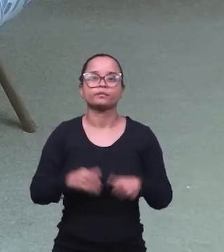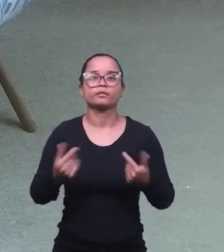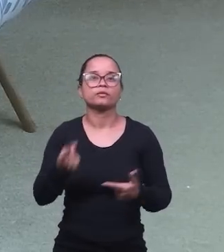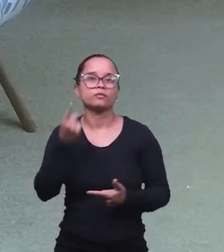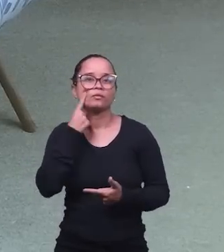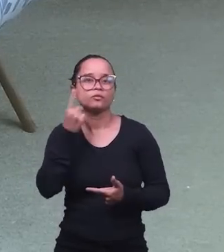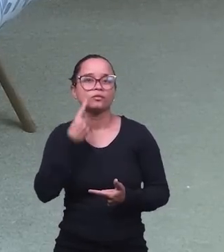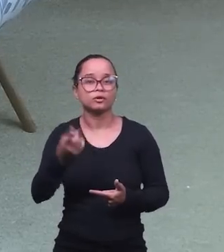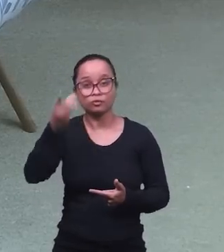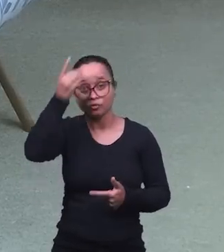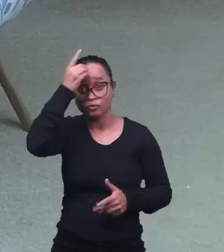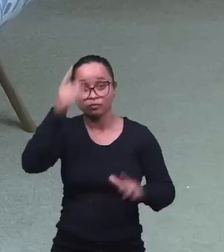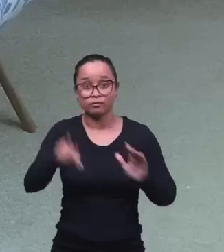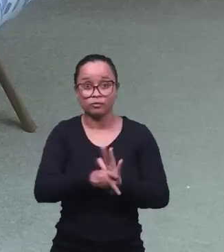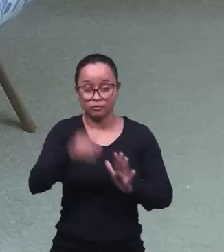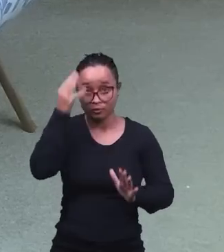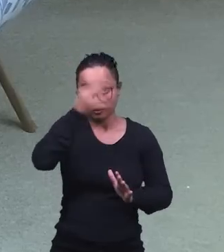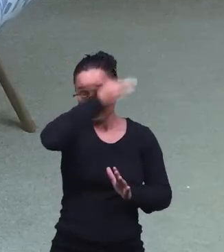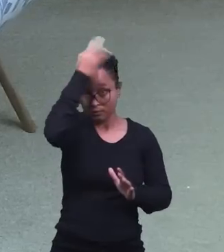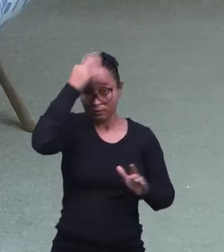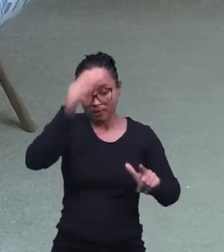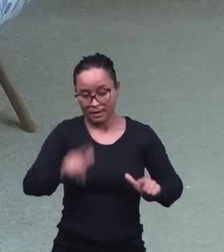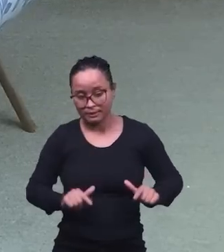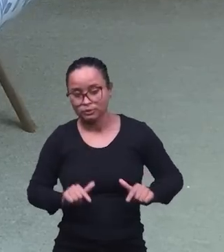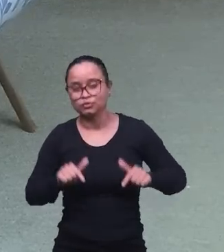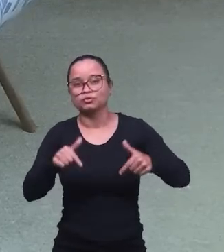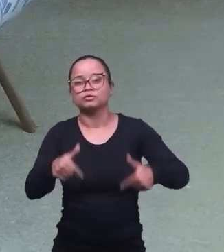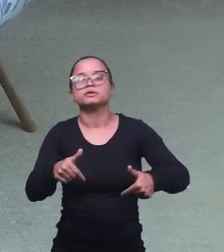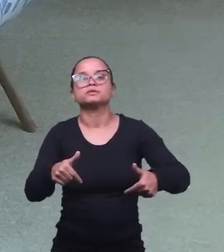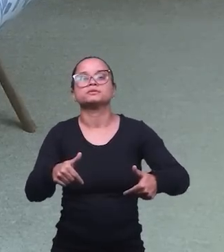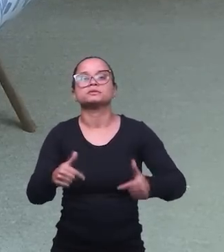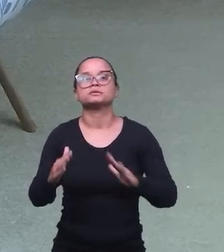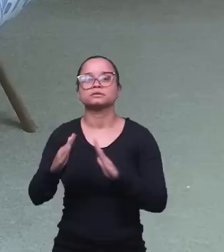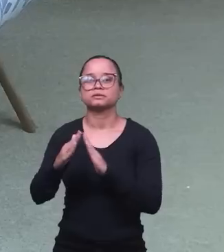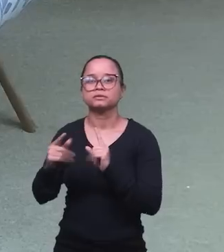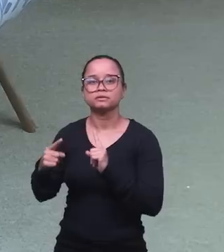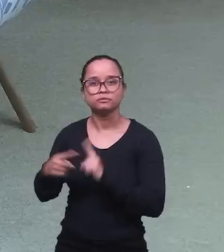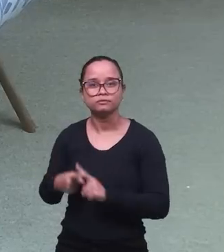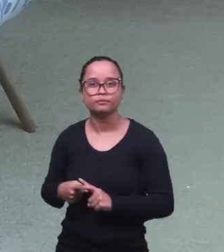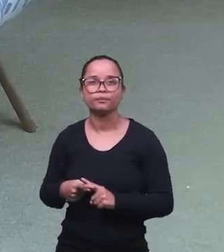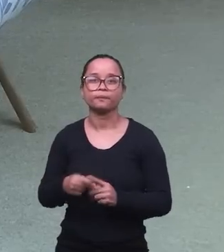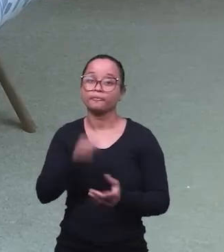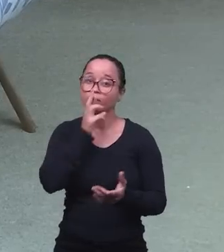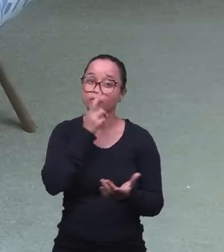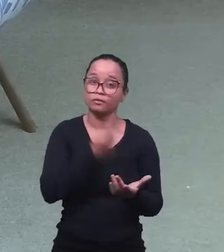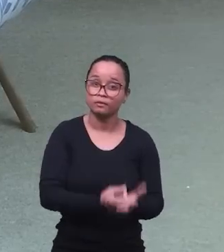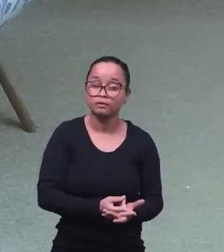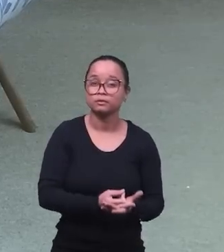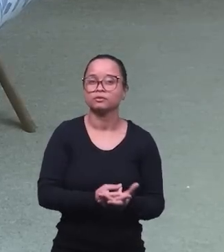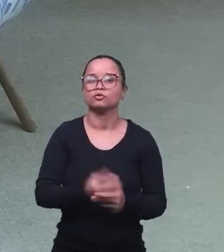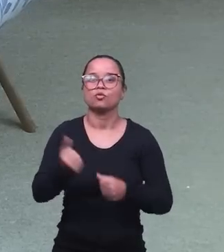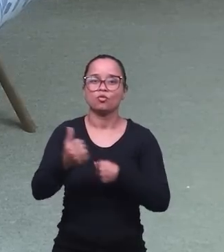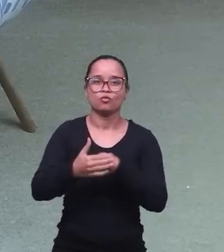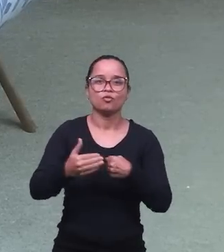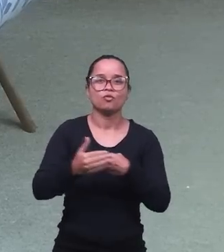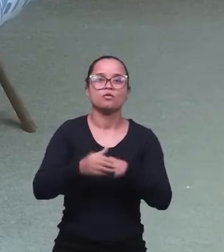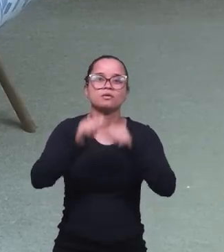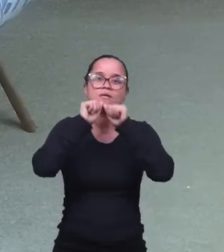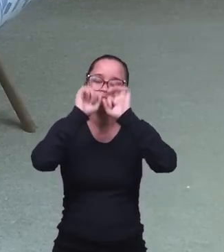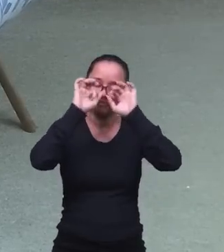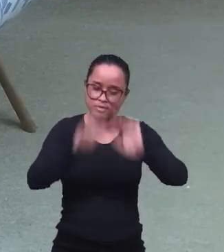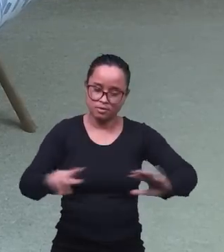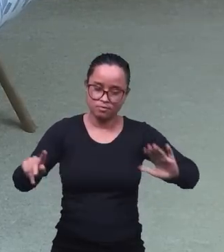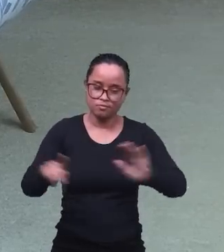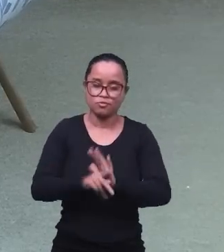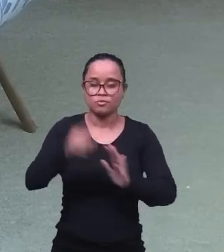dons espirituais são manifestações do Espírito Santo na vida da igreja, no meio da igreja, com seus resultados, que é o consolo, a bênção